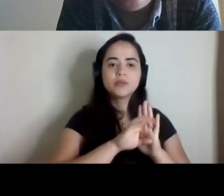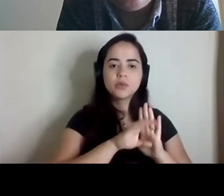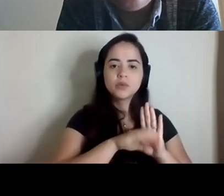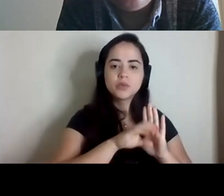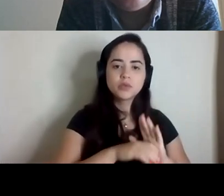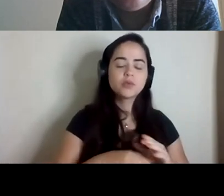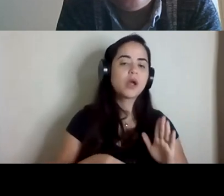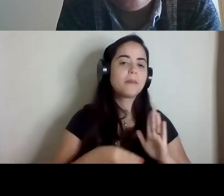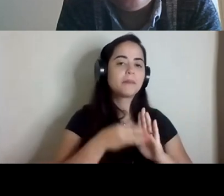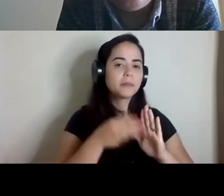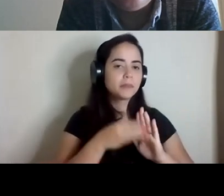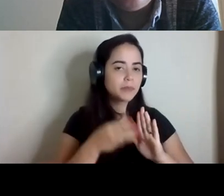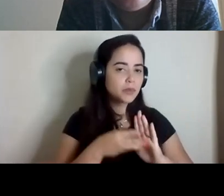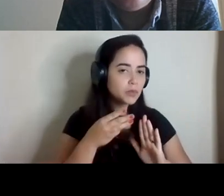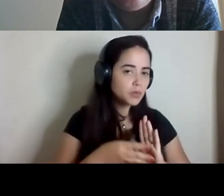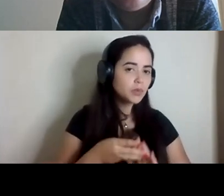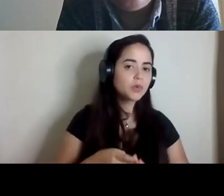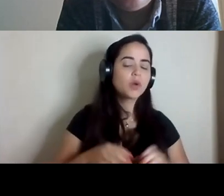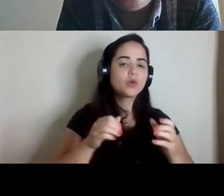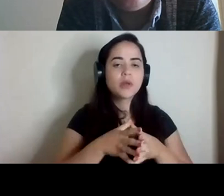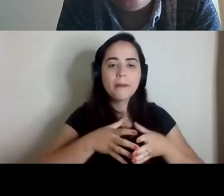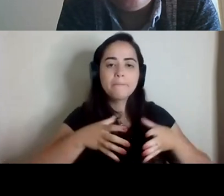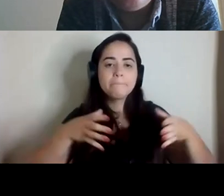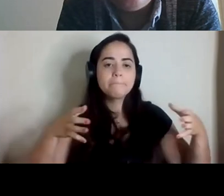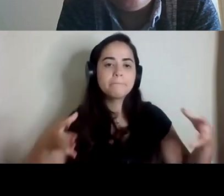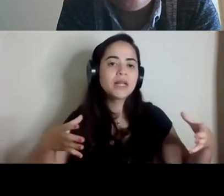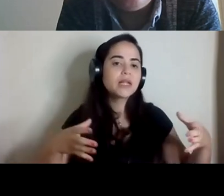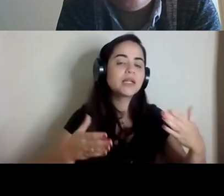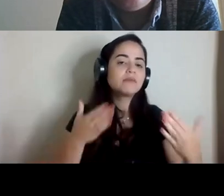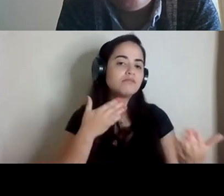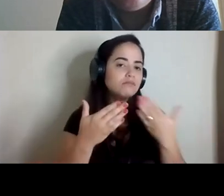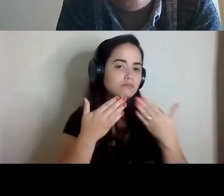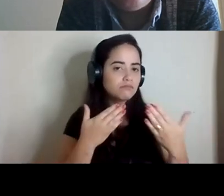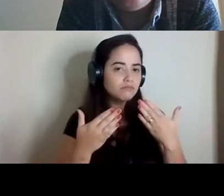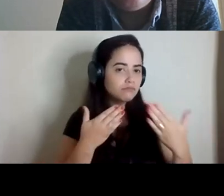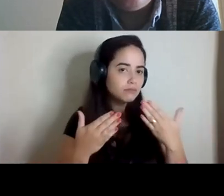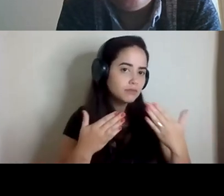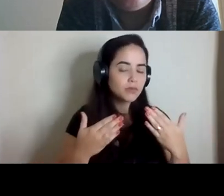metodológicas, epistemológicas, então isso amplia essa conversa, né, de uma maneira